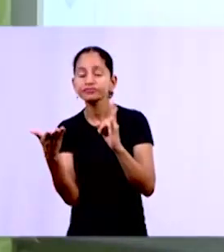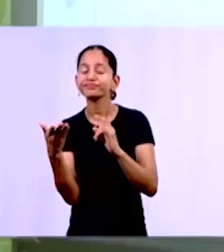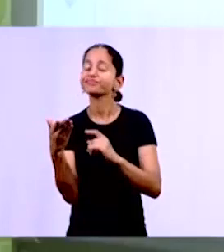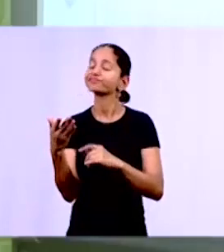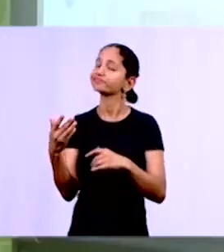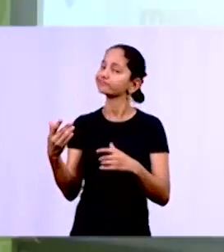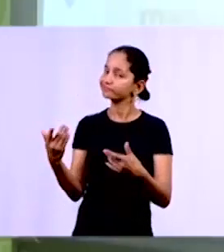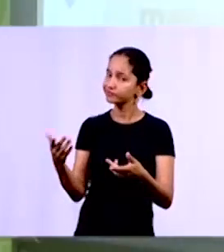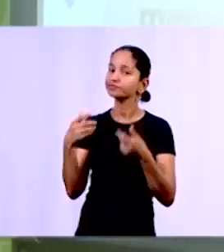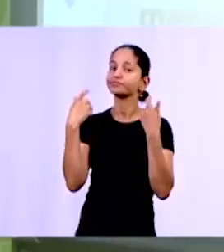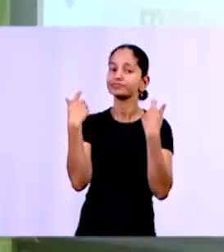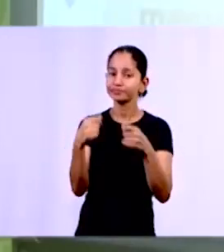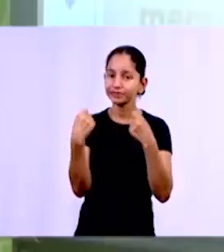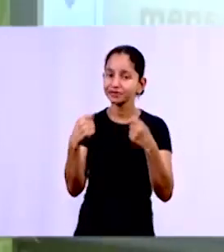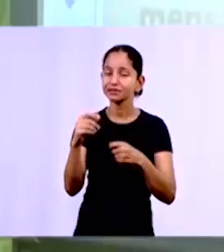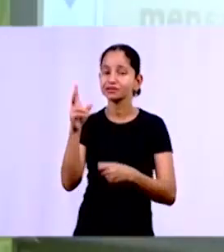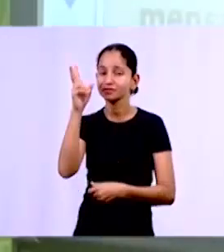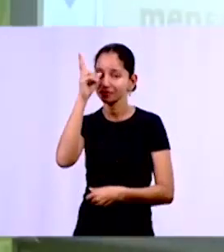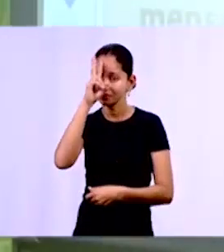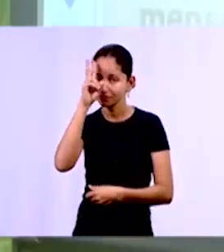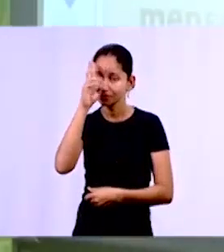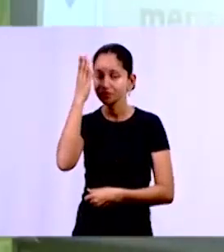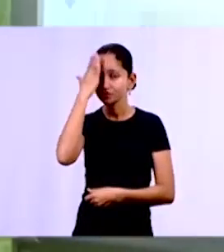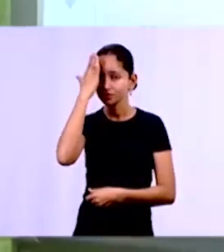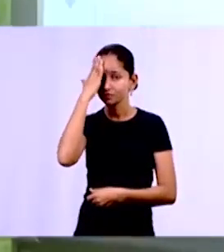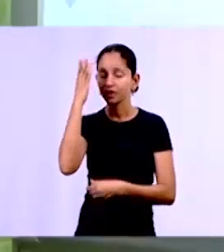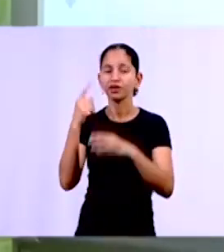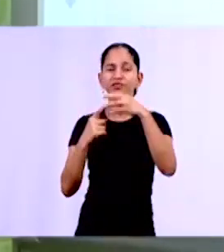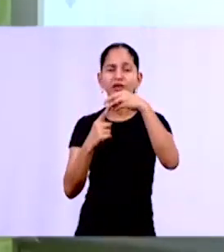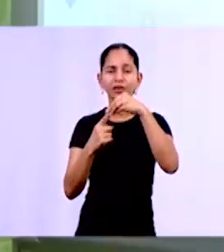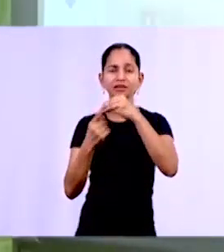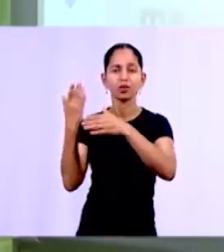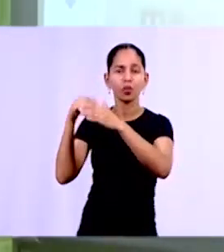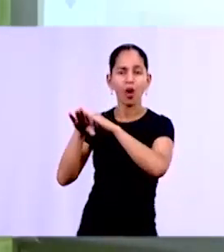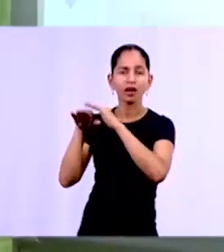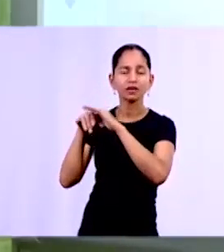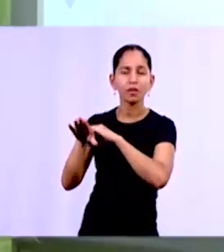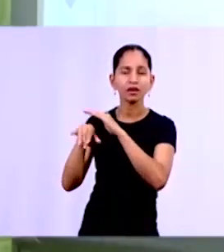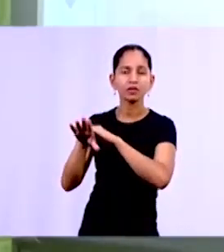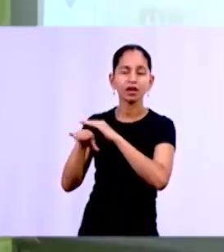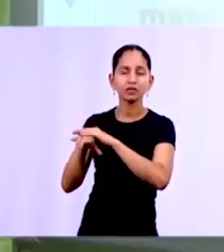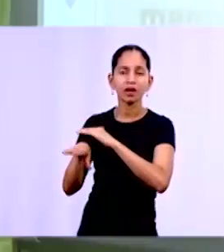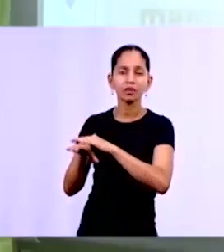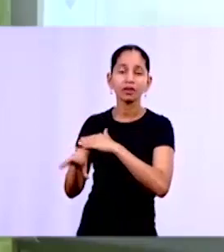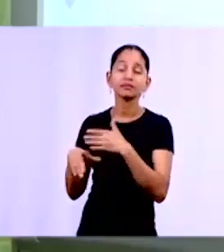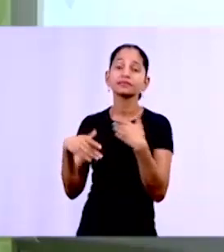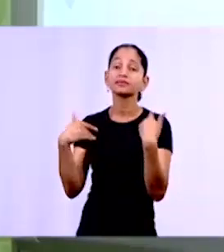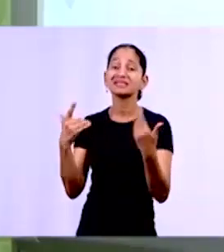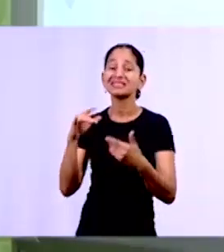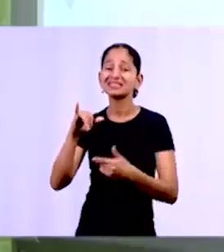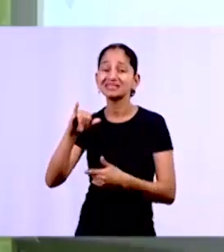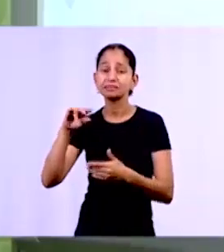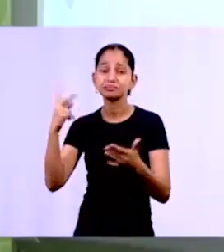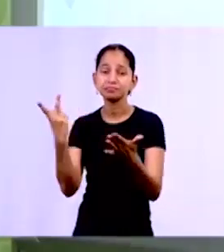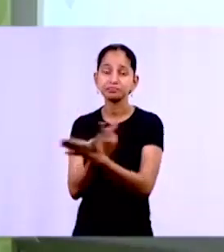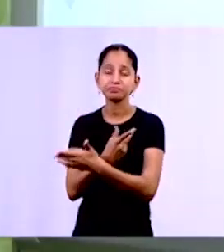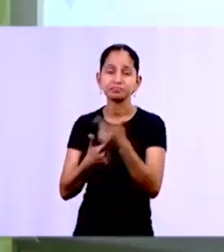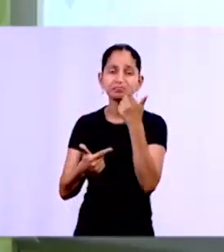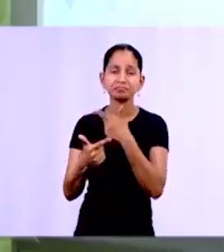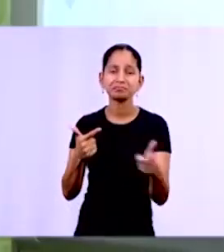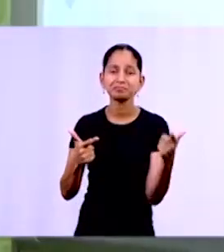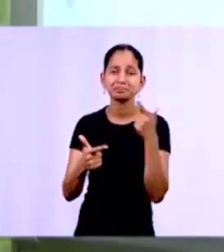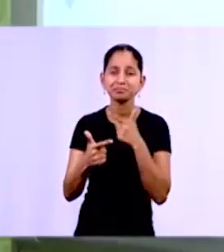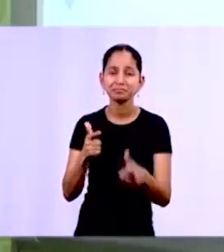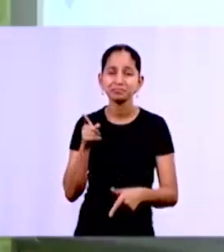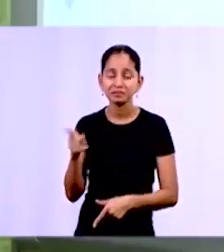Então, um data center, se você ficar concentrando todas as informações em algum local específico, se der problema, se a internet cair,